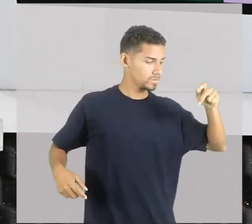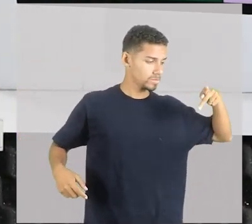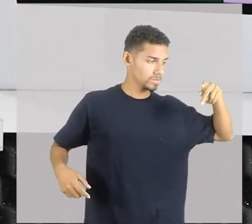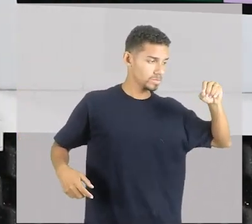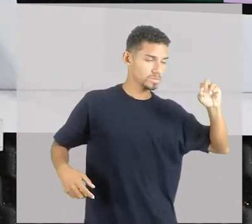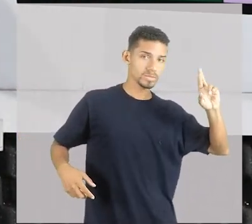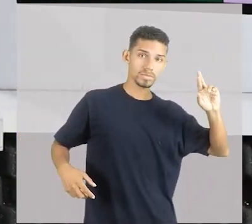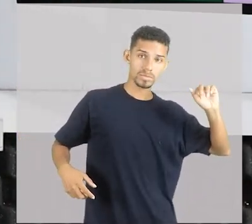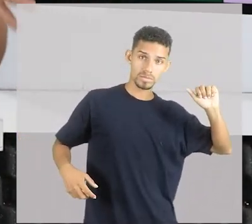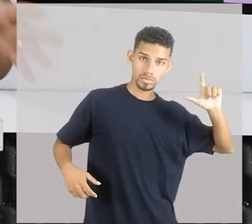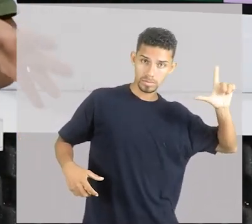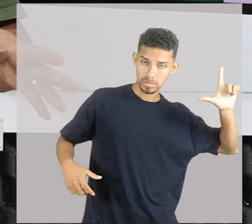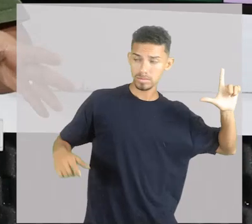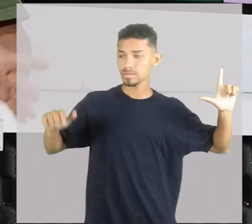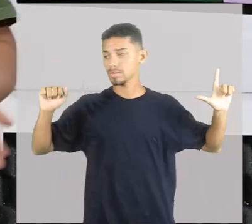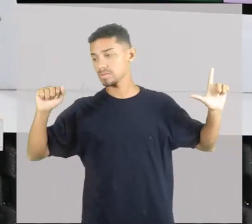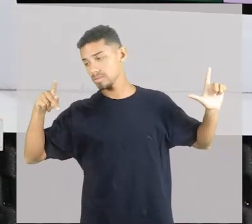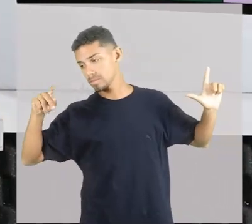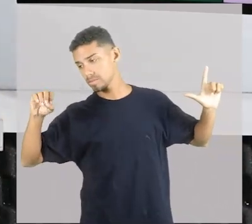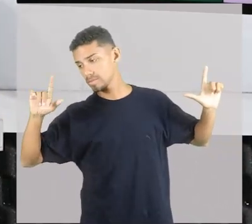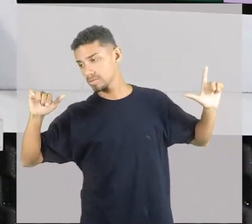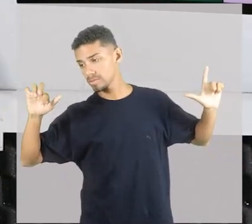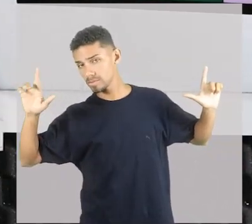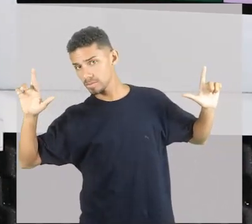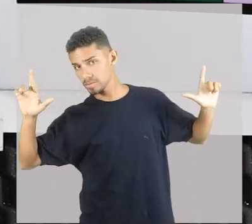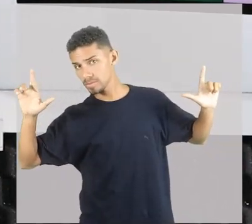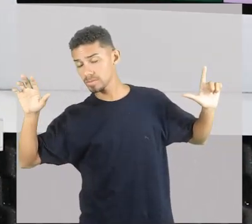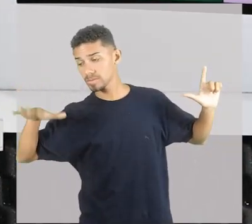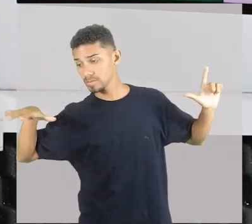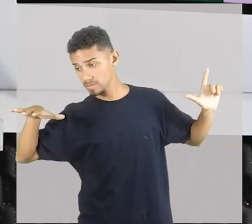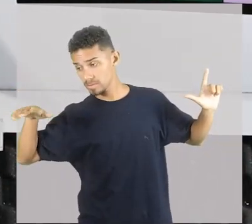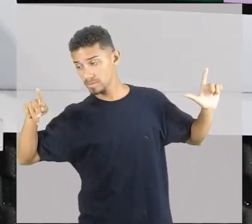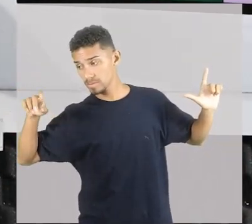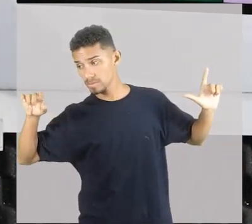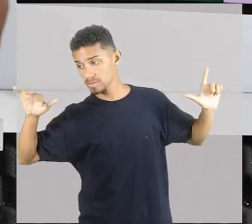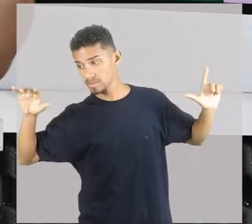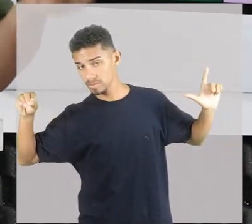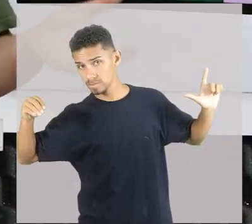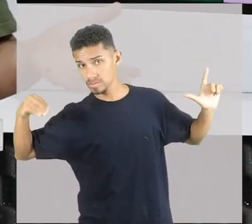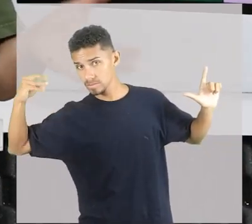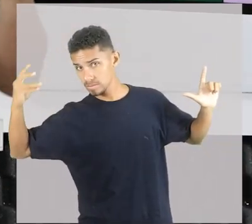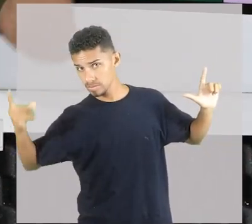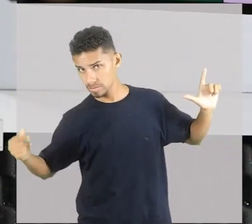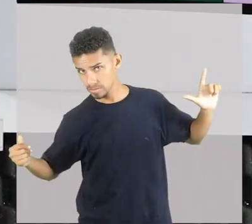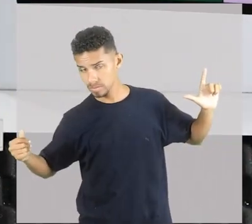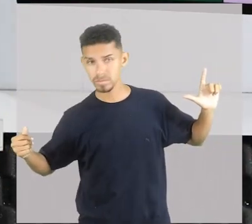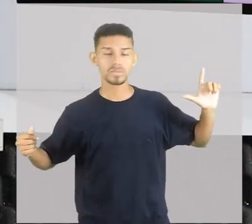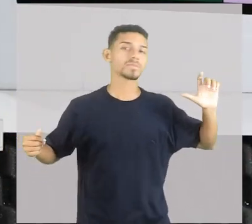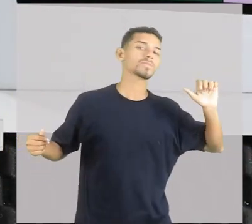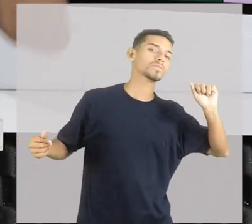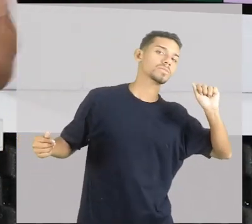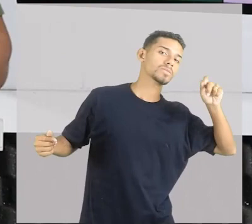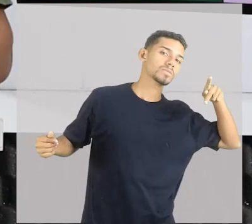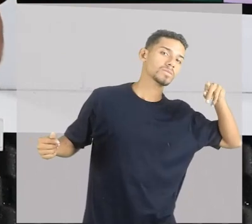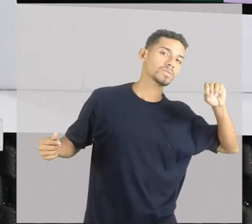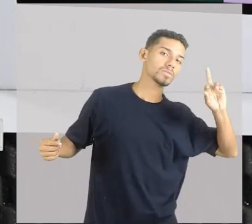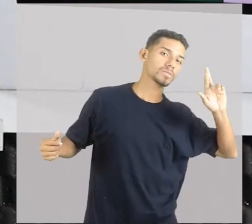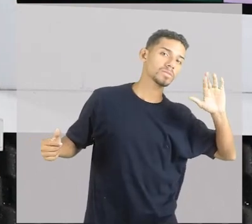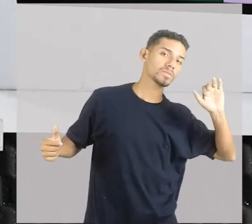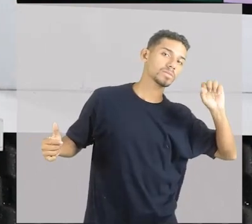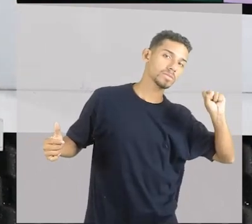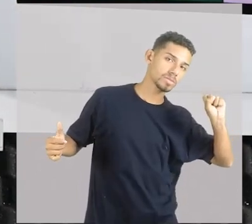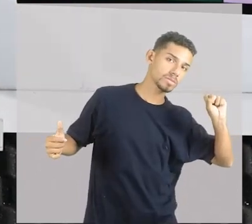com que o álcool consiga se dissolver tanto em solventes polares como em solventes apolares. Por exemplo, se tu pegar água